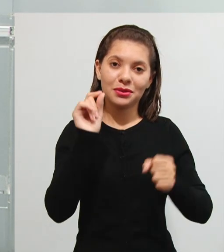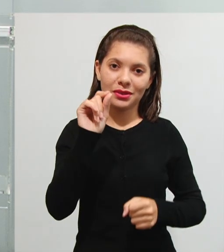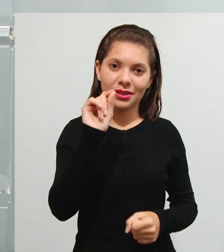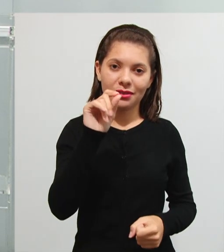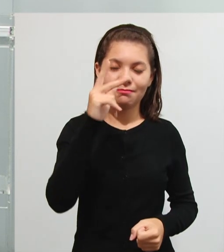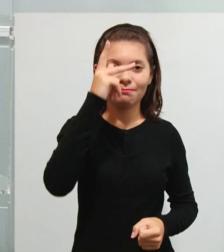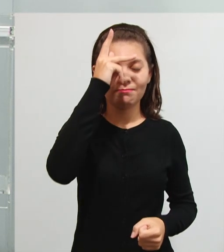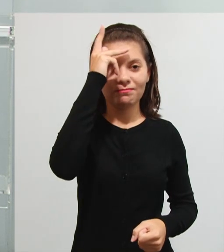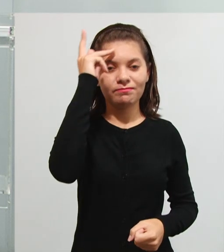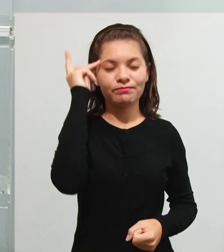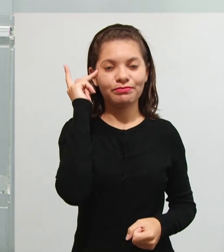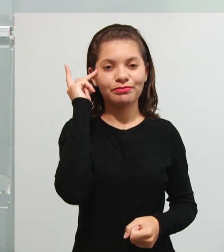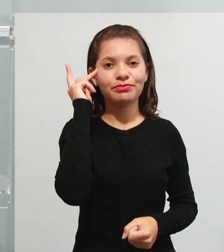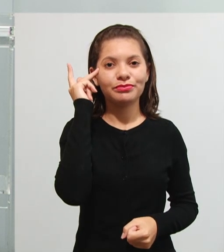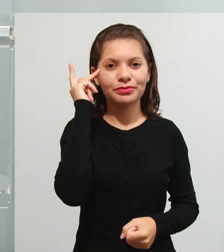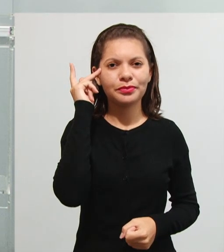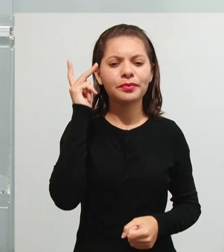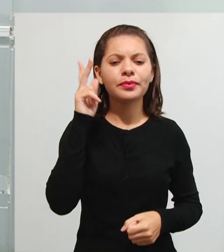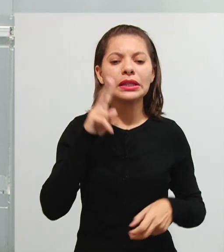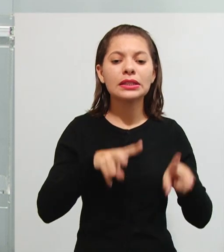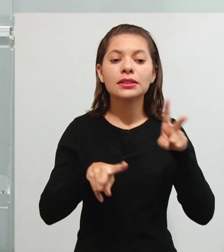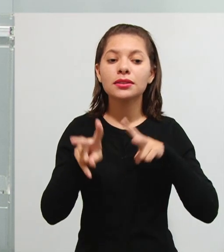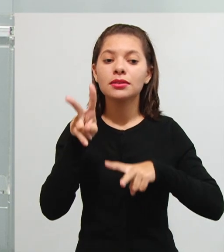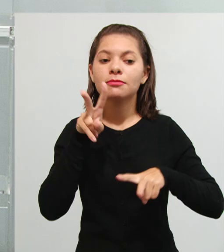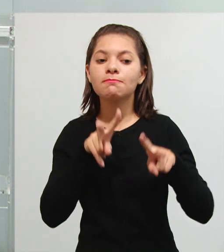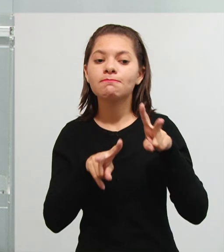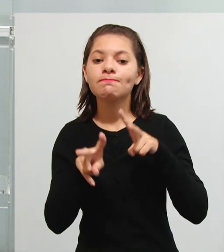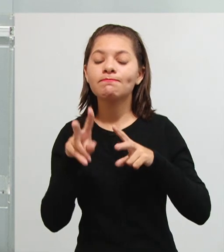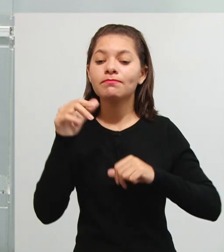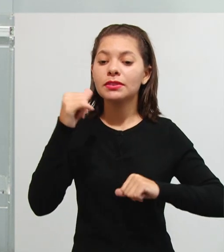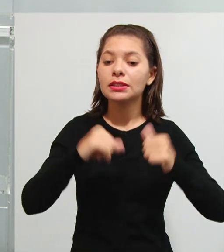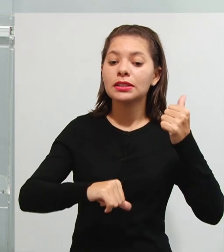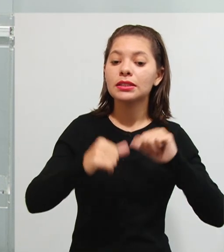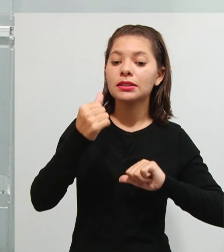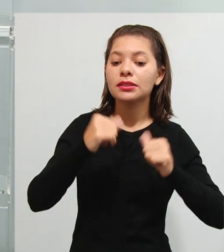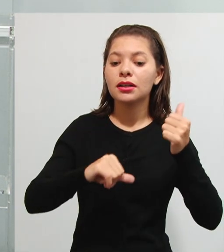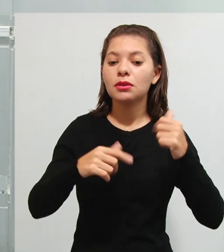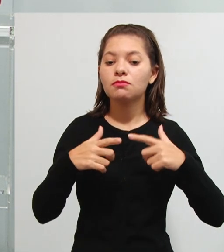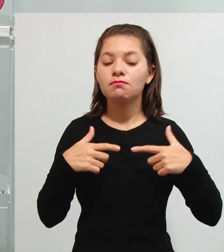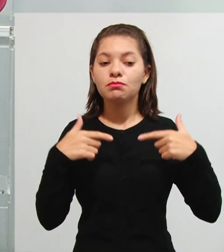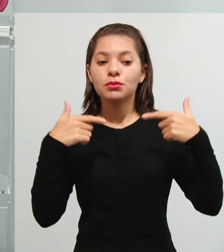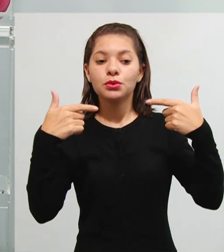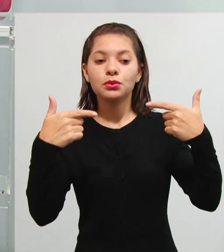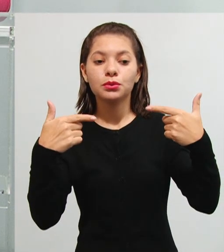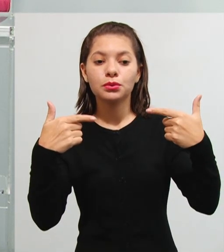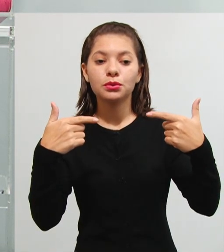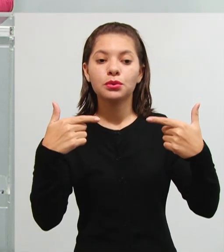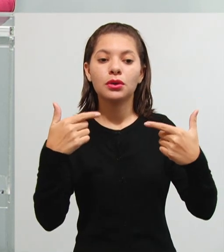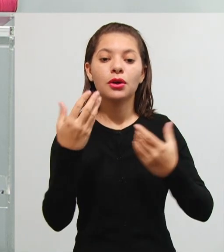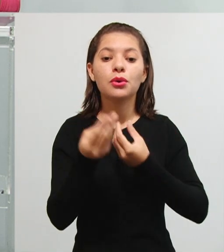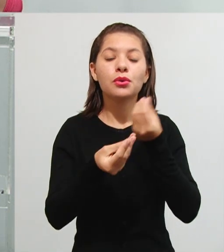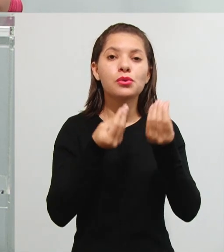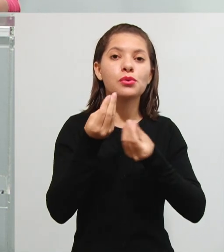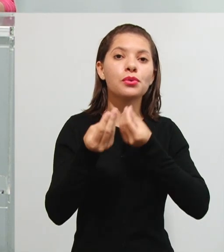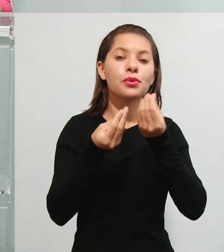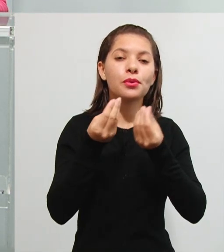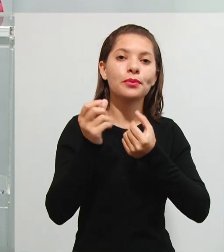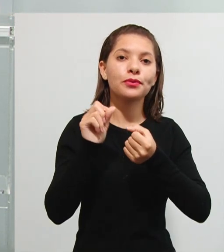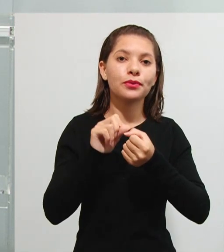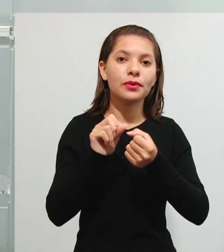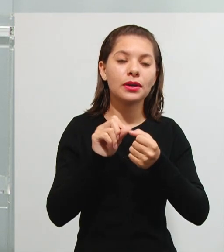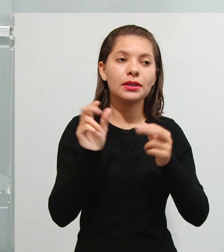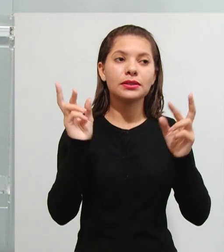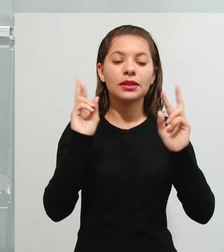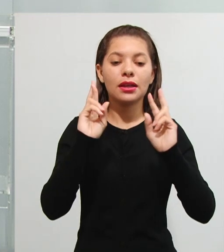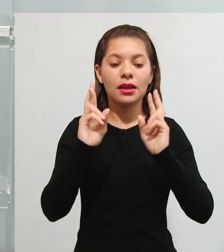elas possam estar revendo né suas posturas sua forma de agir seu relacionamento